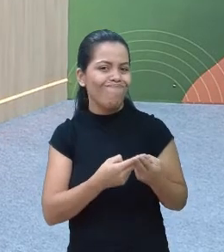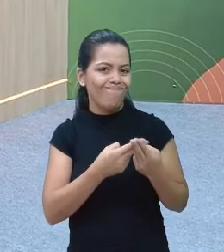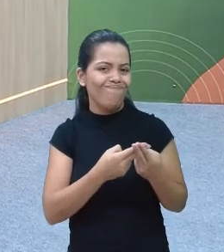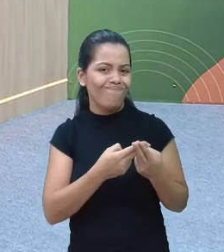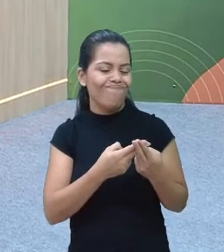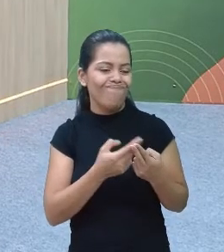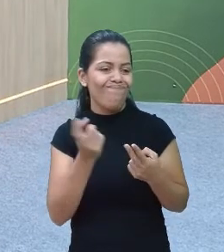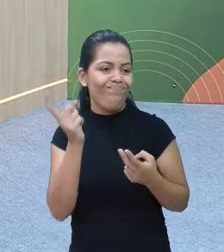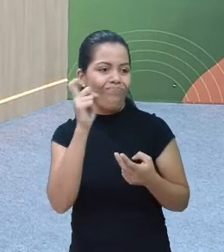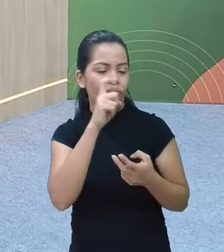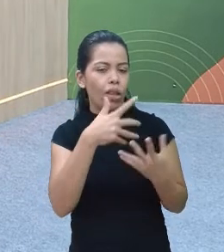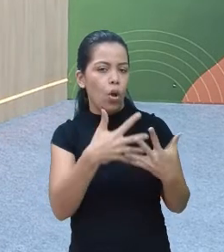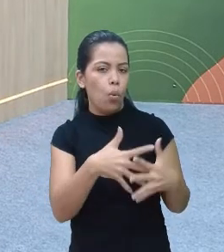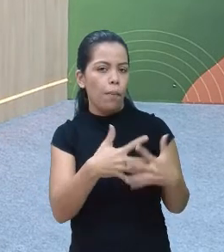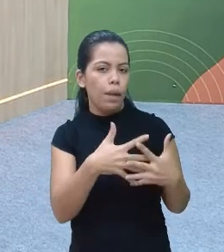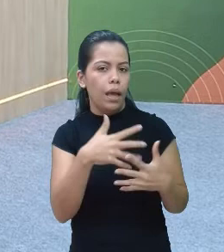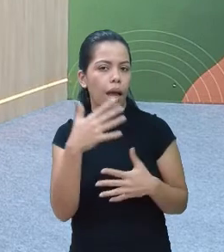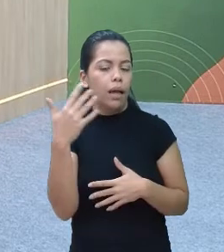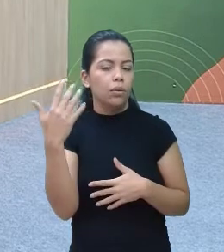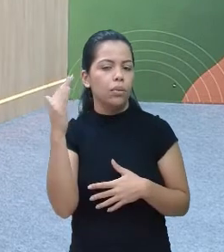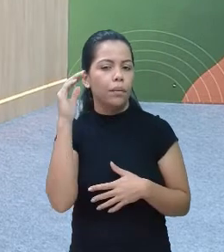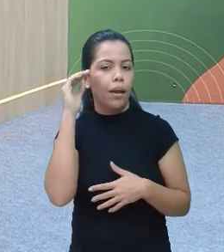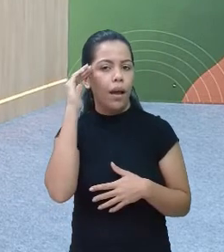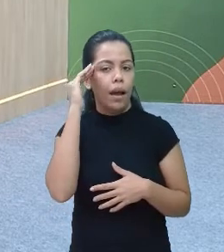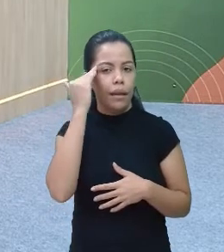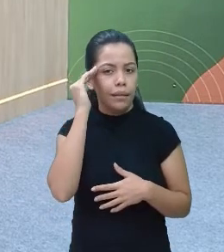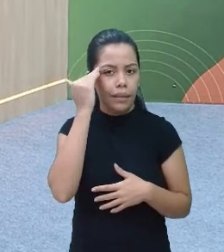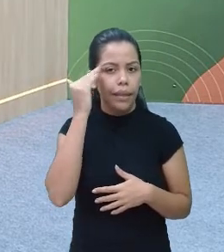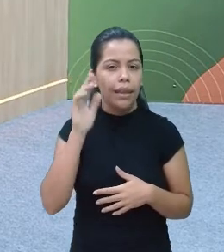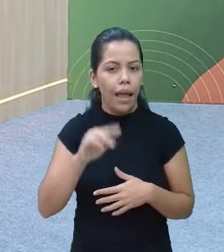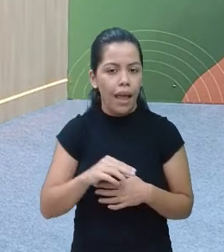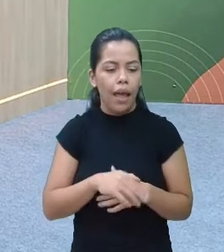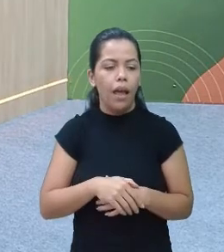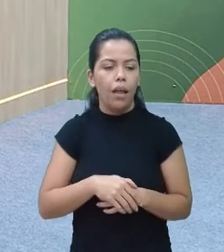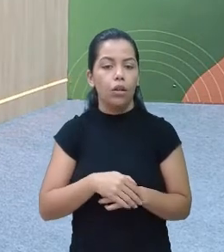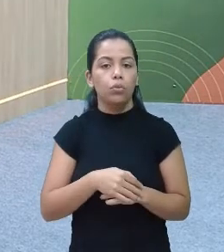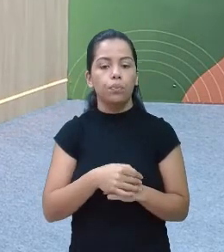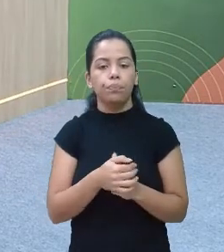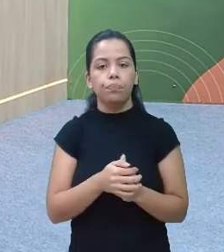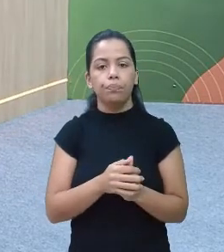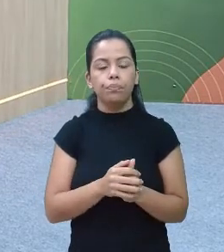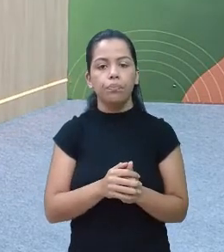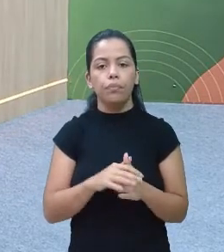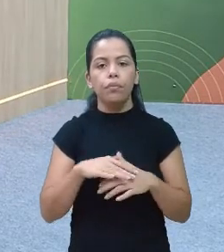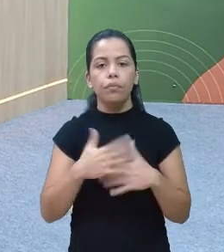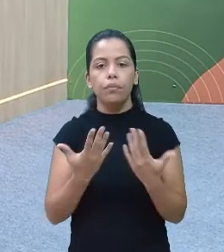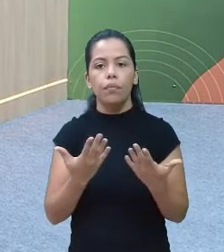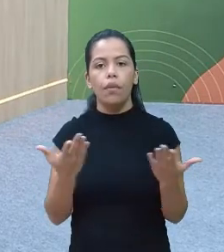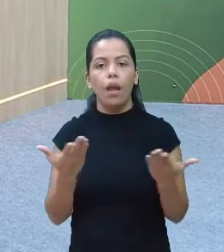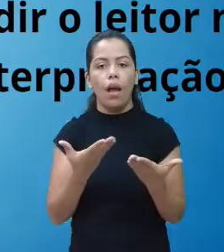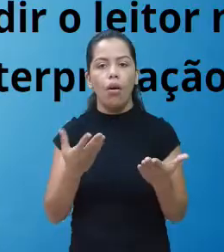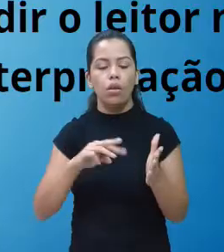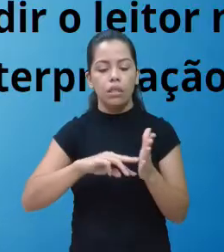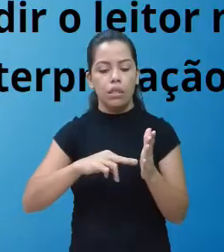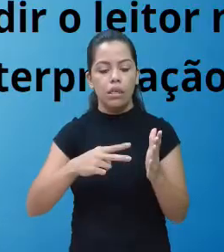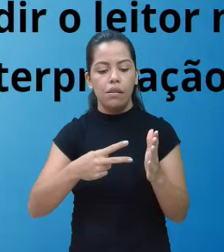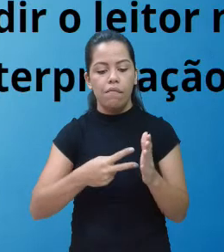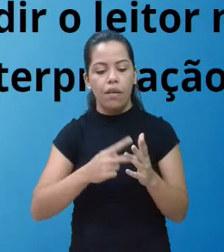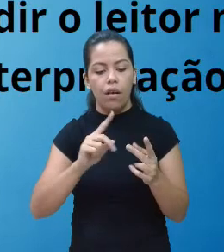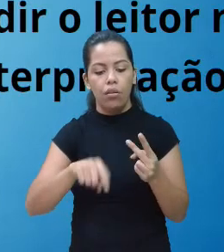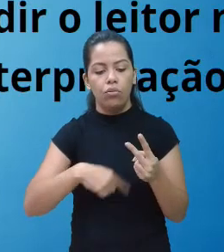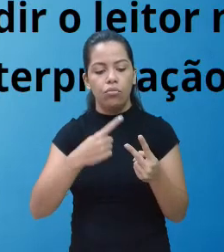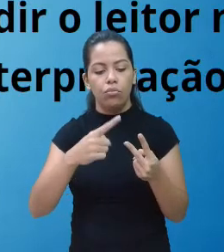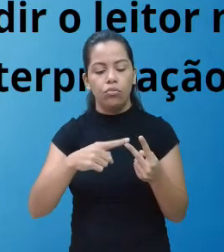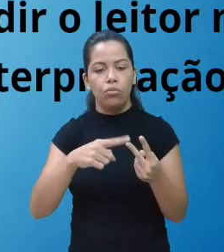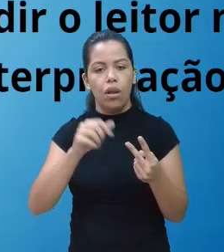comunicação. E isso caracteriza o duplo sentido. A ambiguidade. Por exemplo, eu posso olhar para o